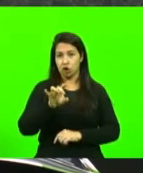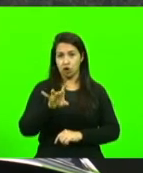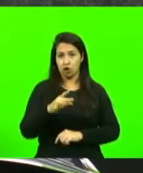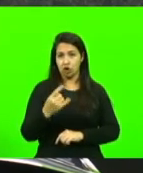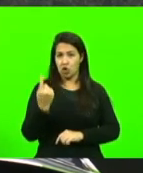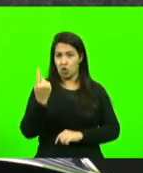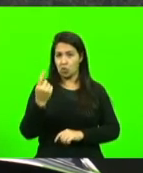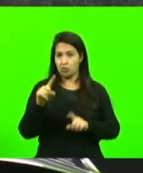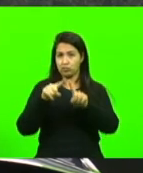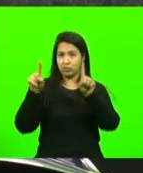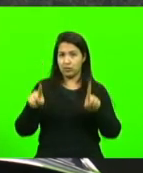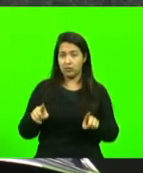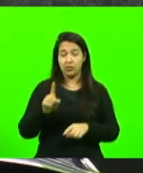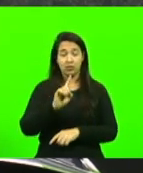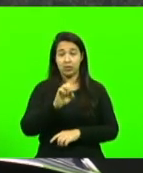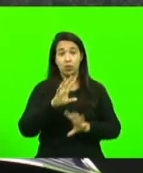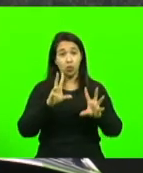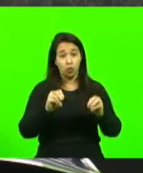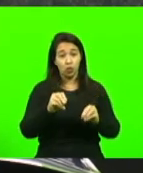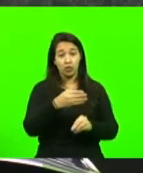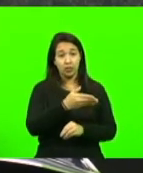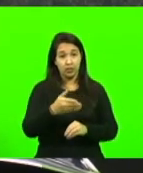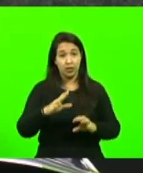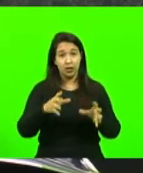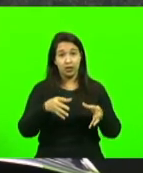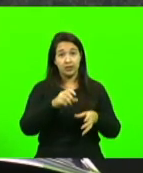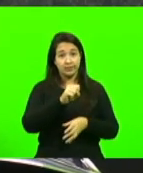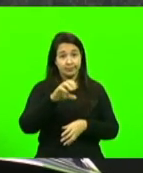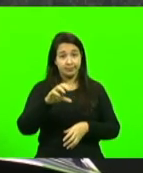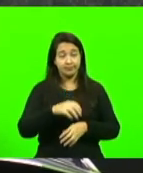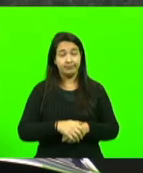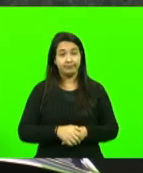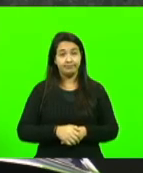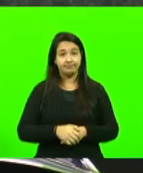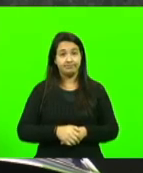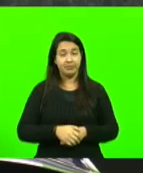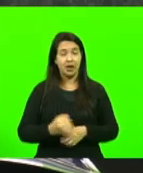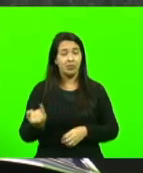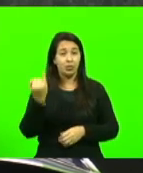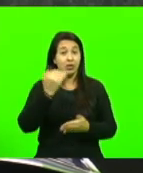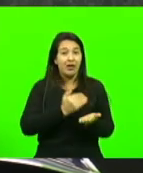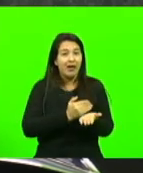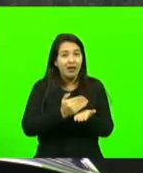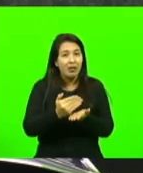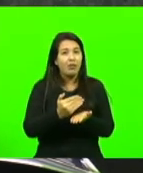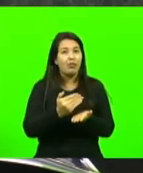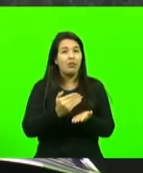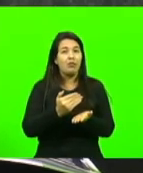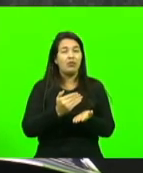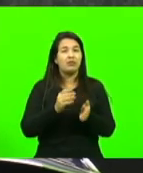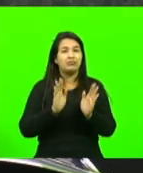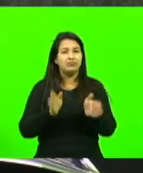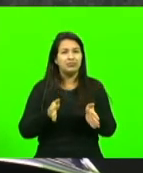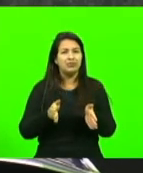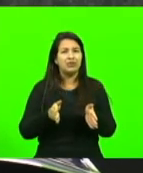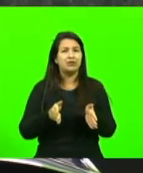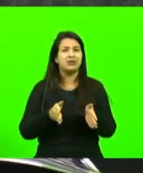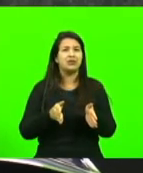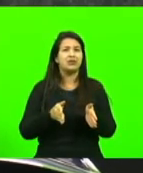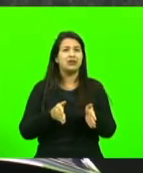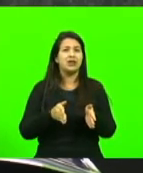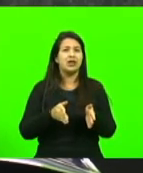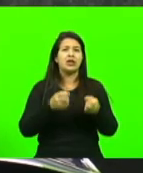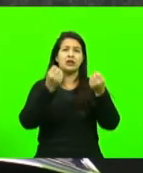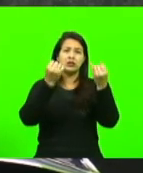o servidor público e é importante de desjar imediata a desmistificar mos um